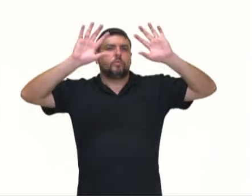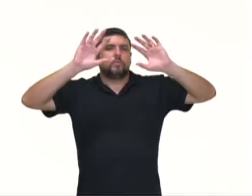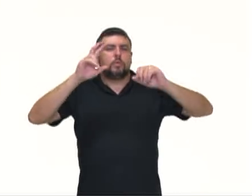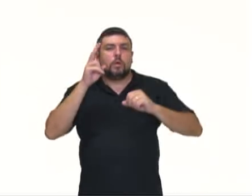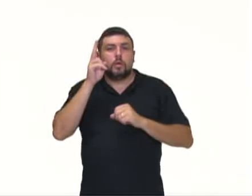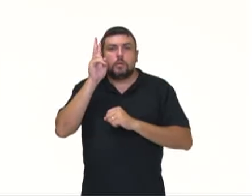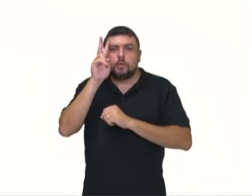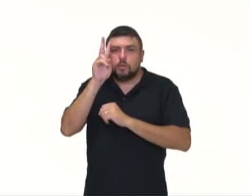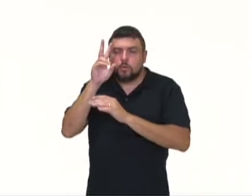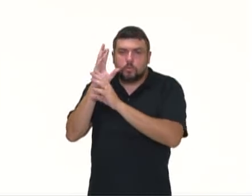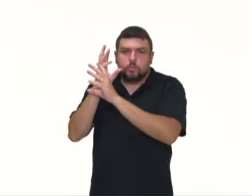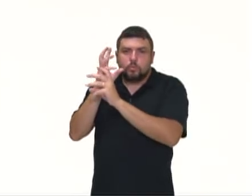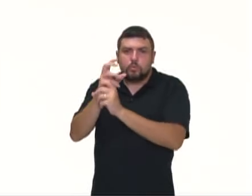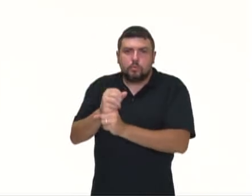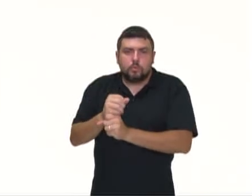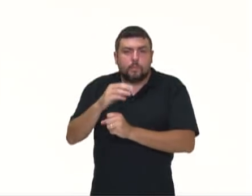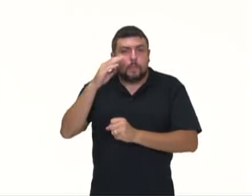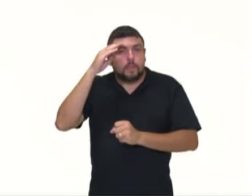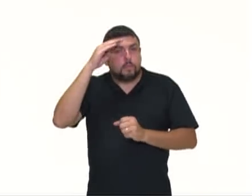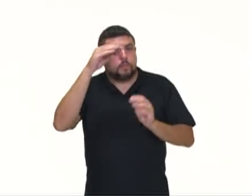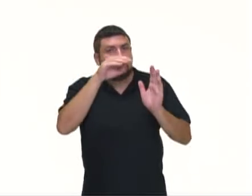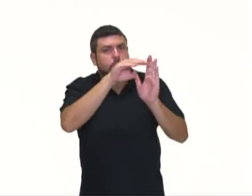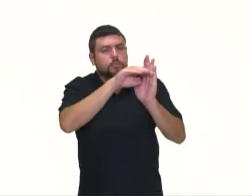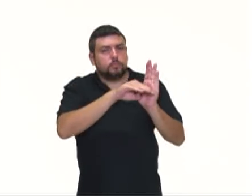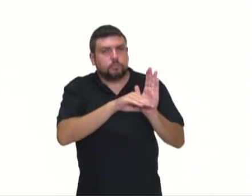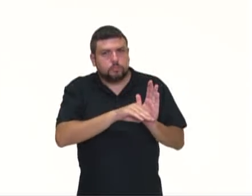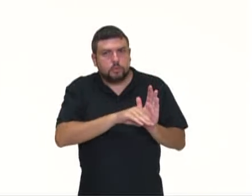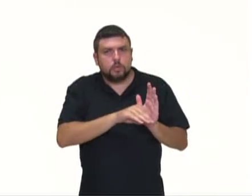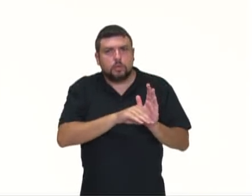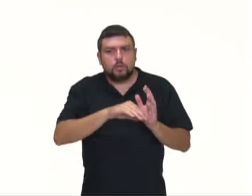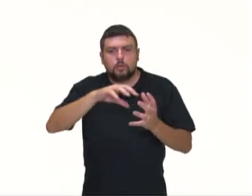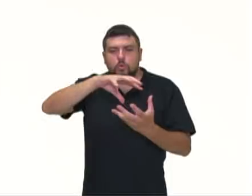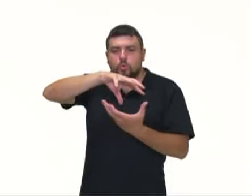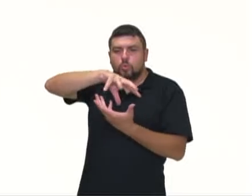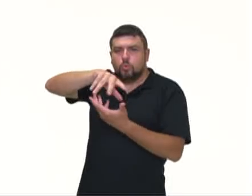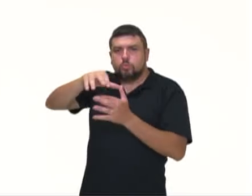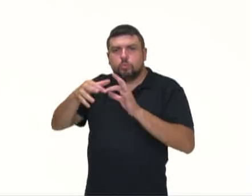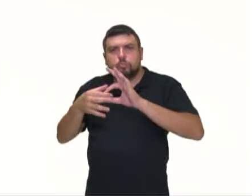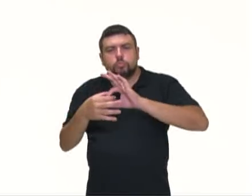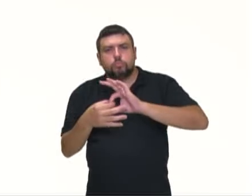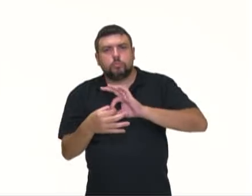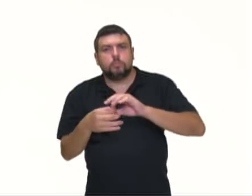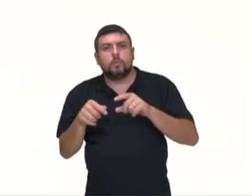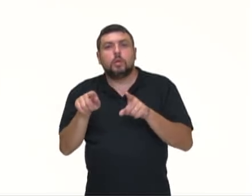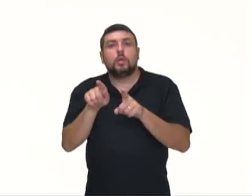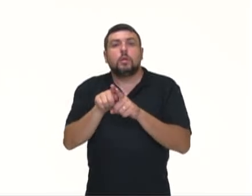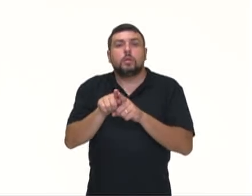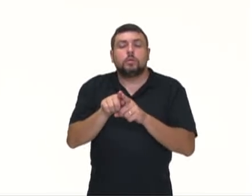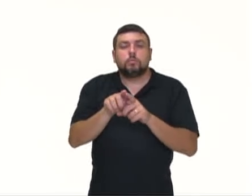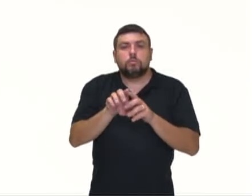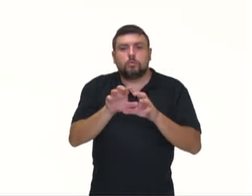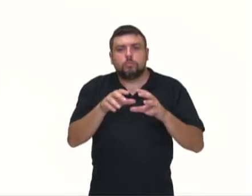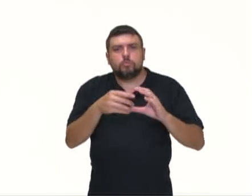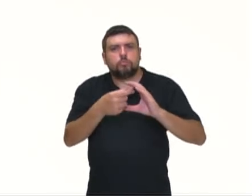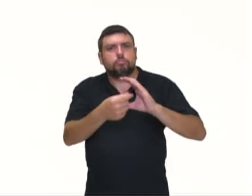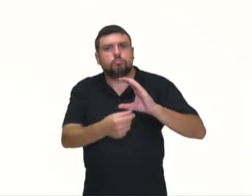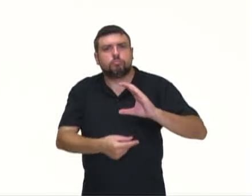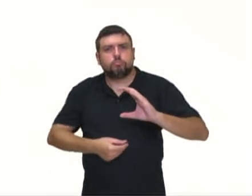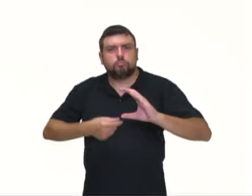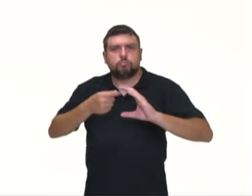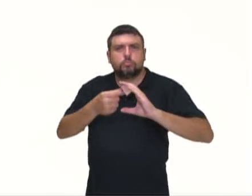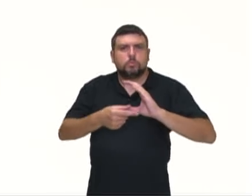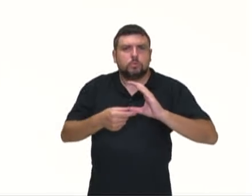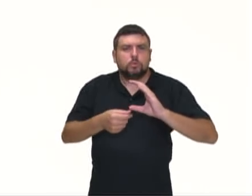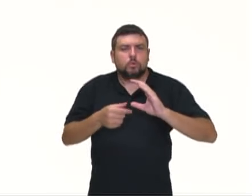os principais fundamentos, a globalização e a hegemonia do mercado capitalista que conduziram o esporte para um